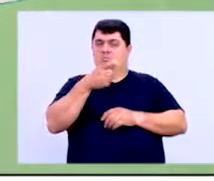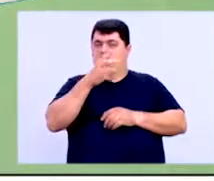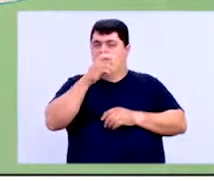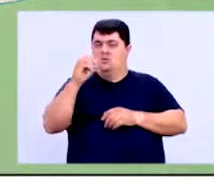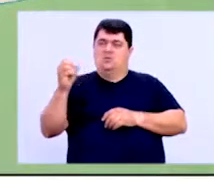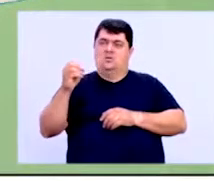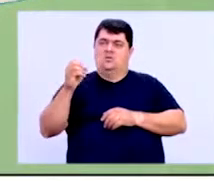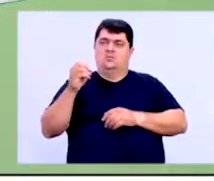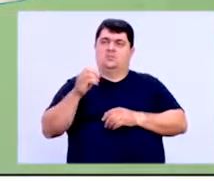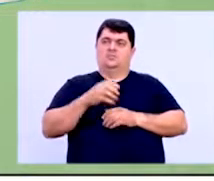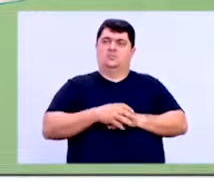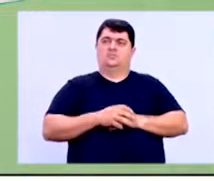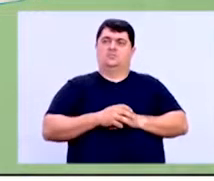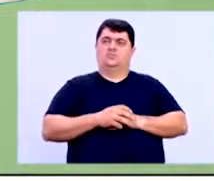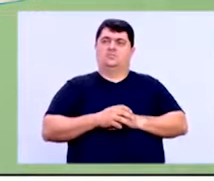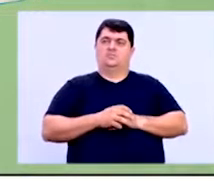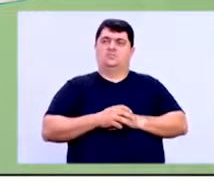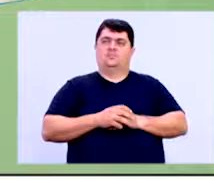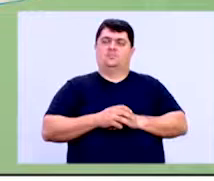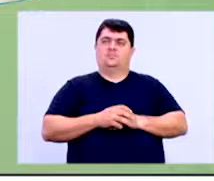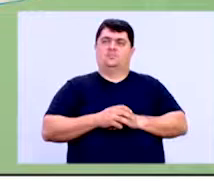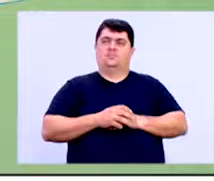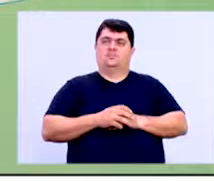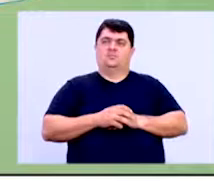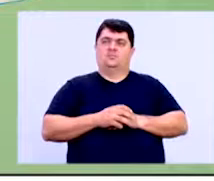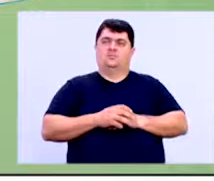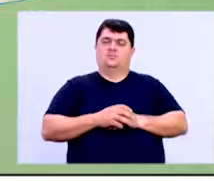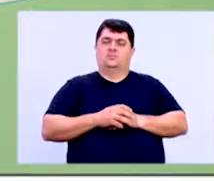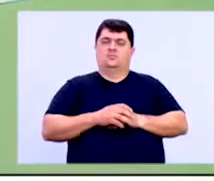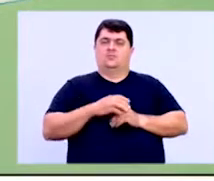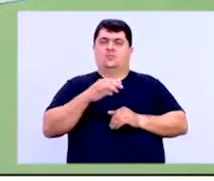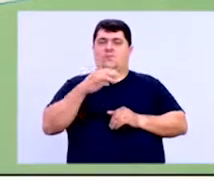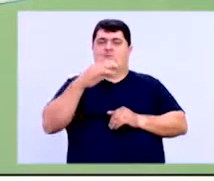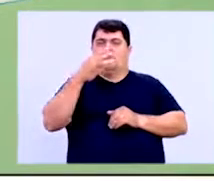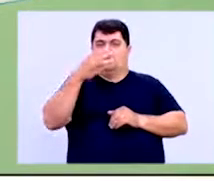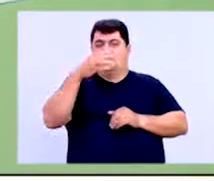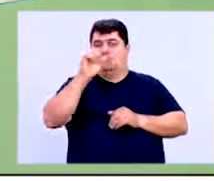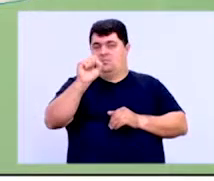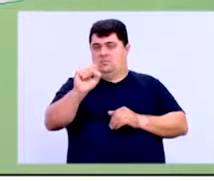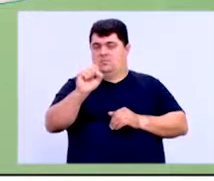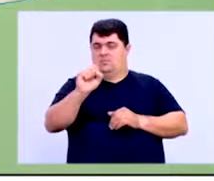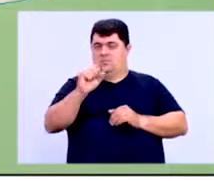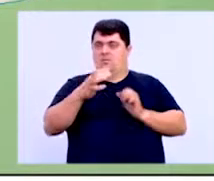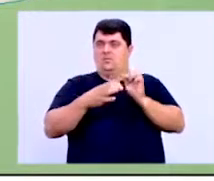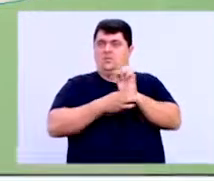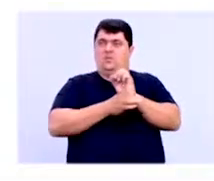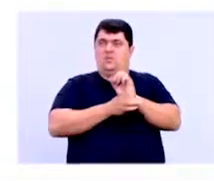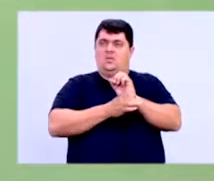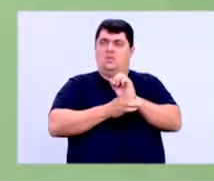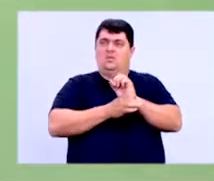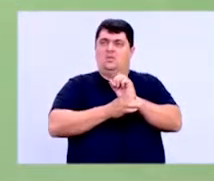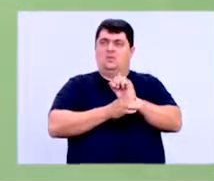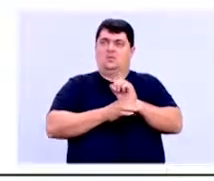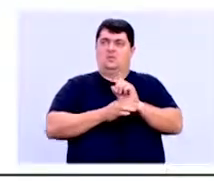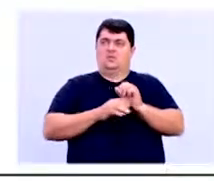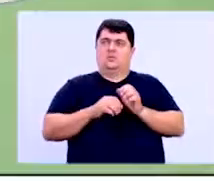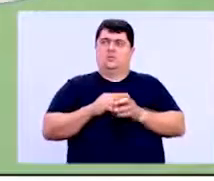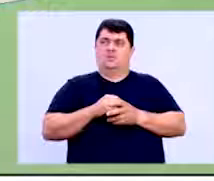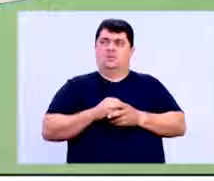1.500 unidades. Margem de segurança. A margem de segurança. Vamos voltar ao nosso ponto, à margem do ponto de